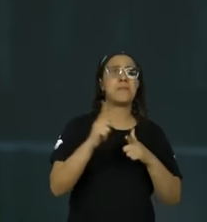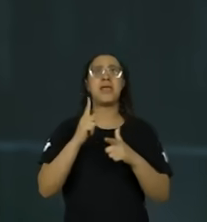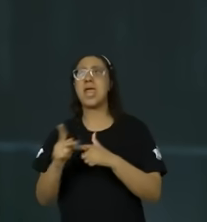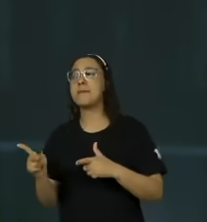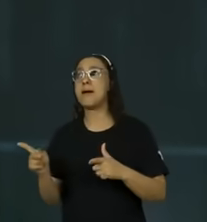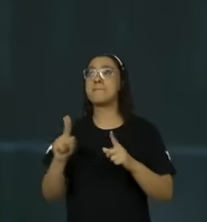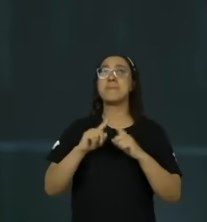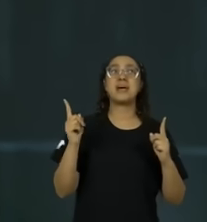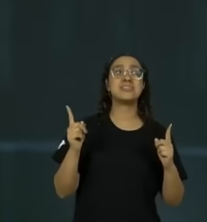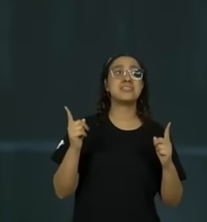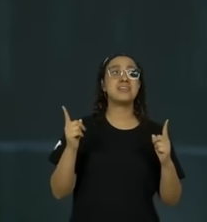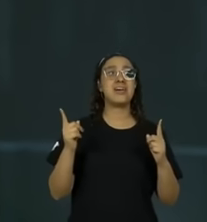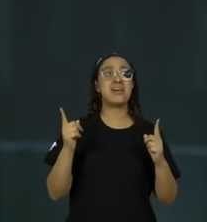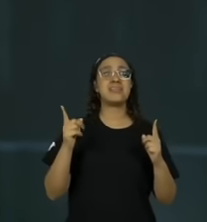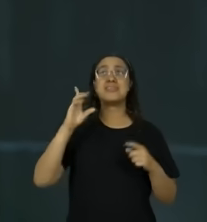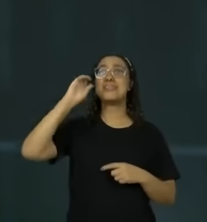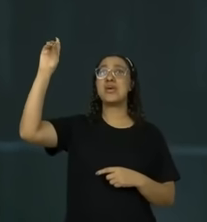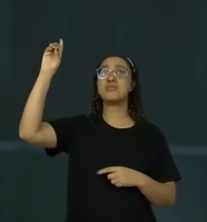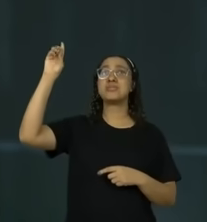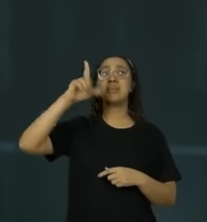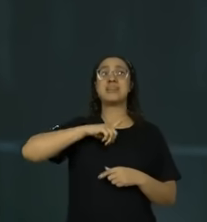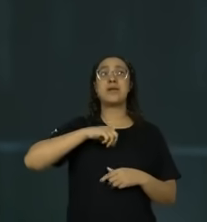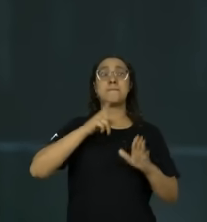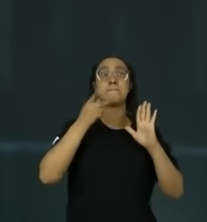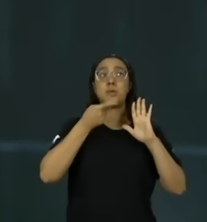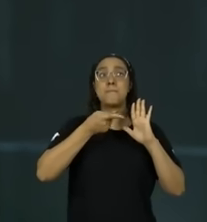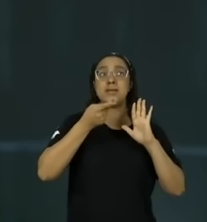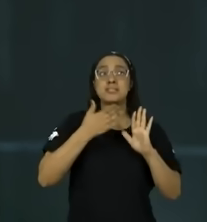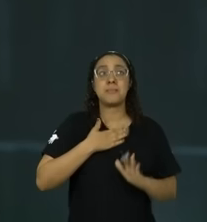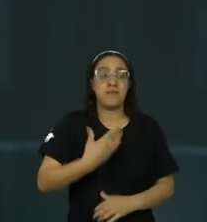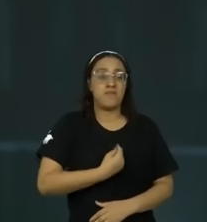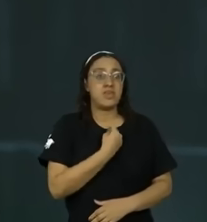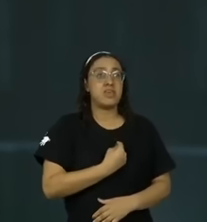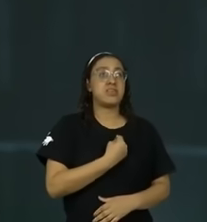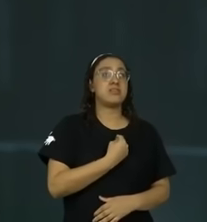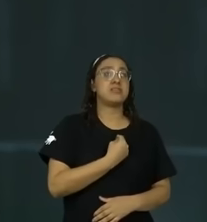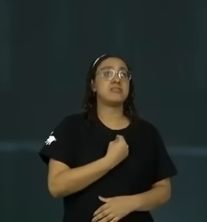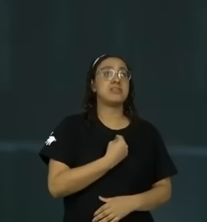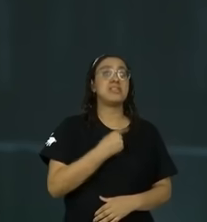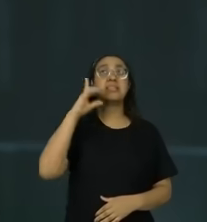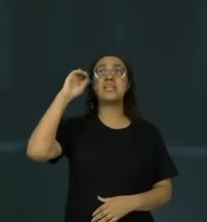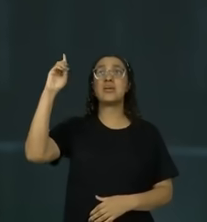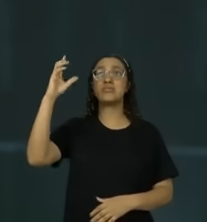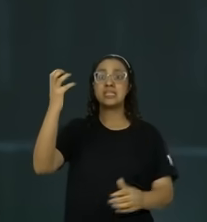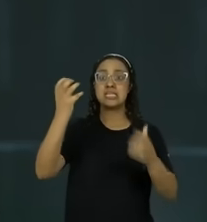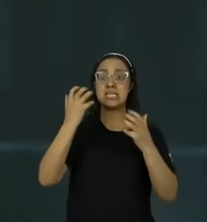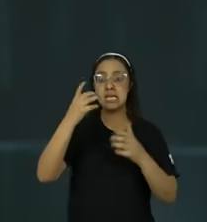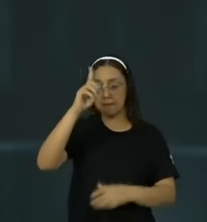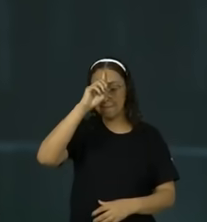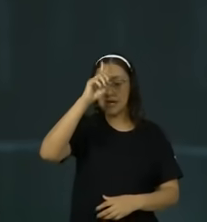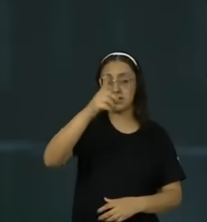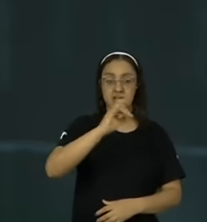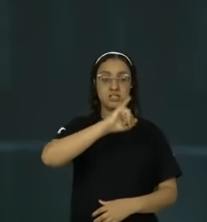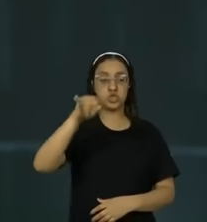Ele entende o porquê, porque agora ele está sentado num trono. Agora ele tem uma coroa, agora ele tem um anel, agora ele tem a chave do celeiro. Agora ele